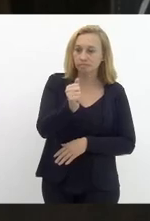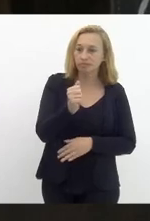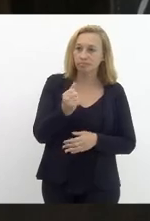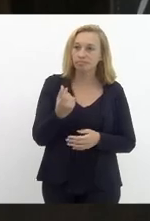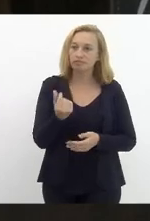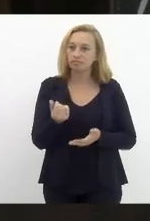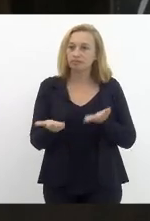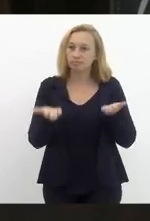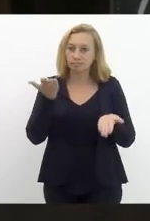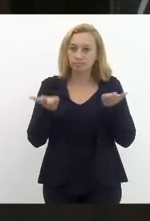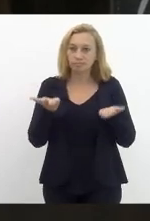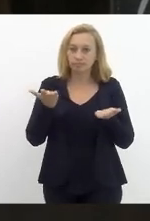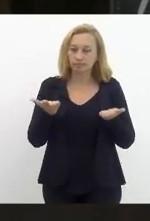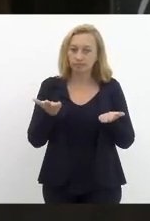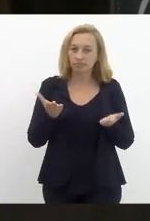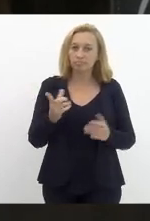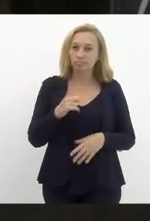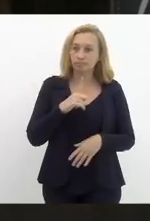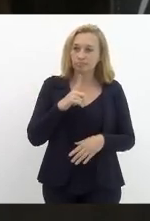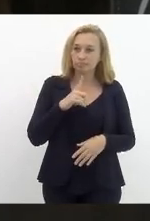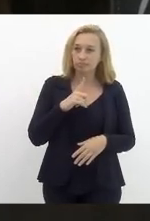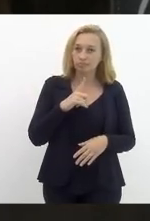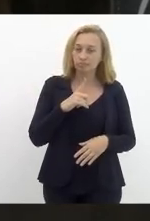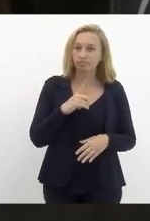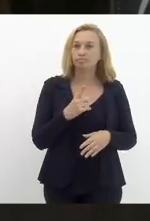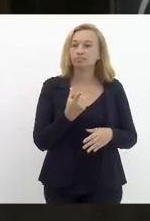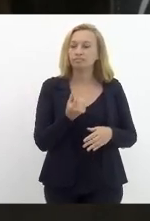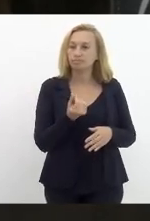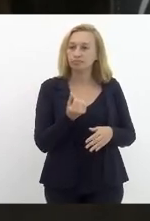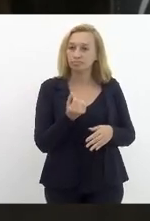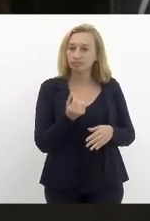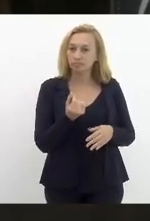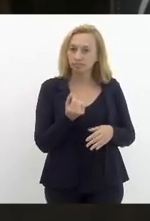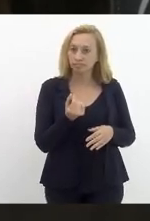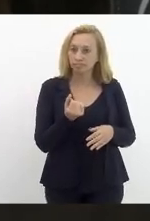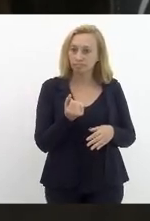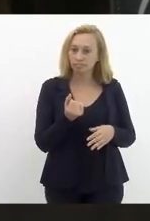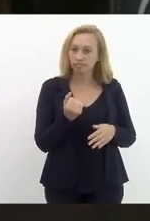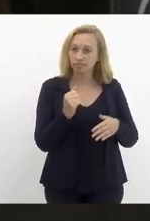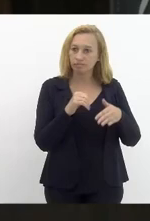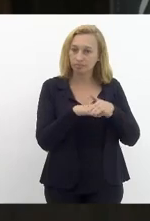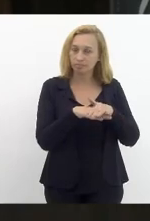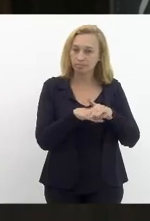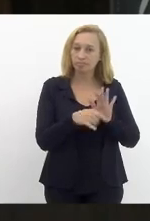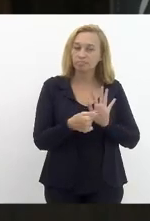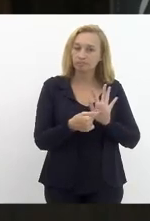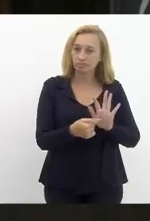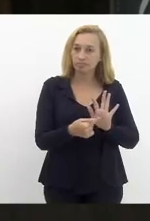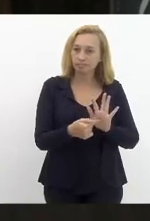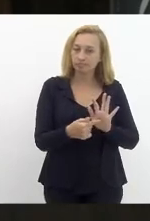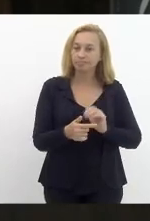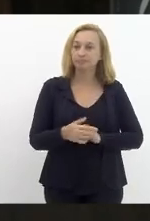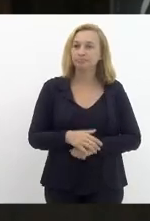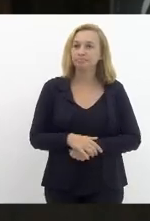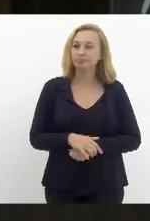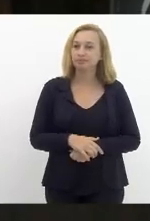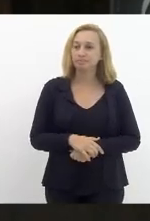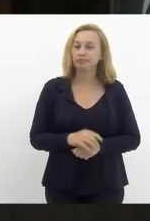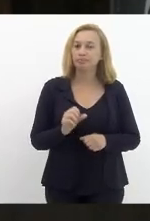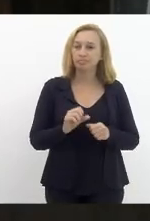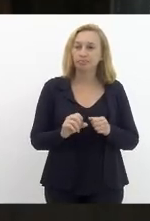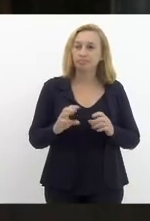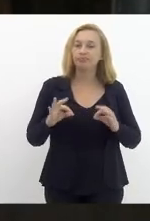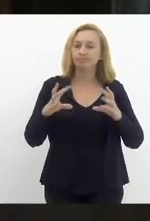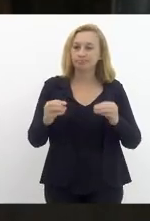para que tivéssemos receitas e despesas no zero, o que nos deu condição de fazer o que nós